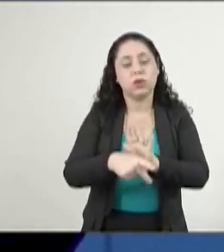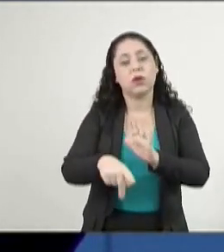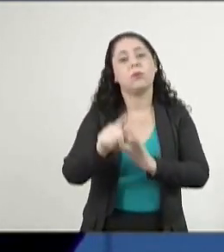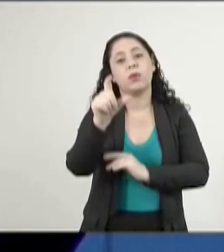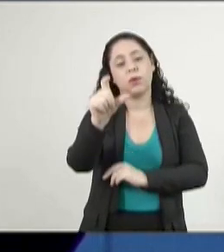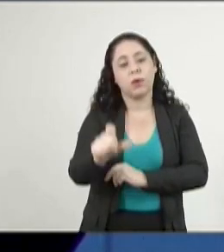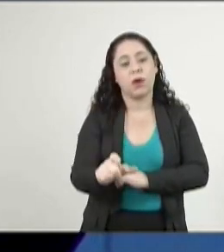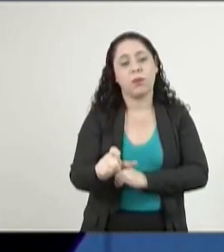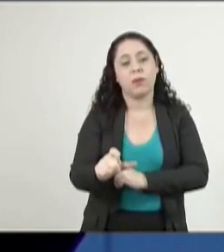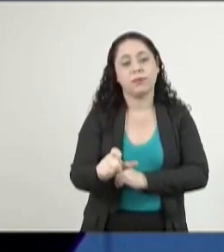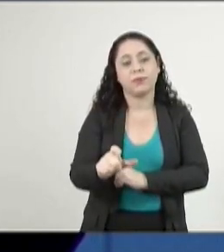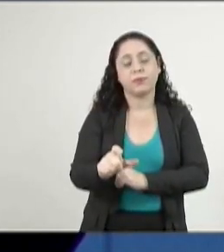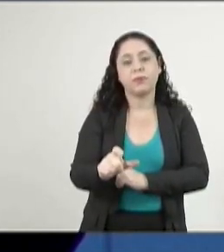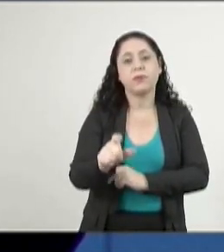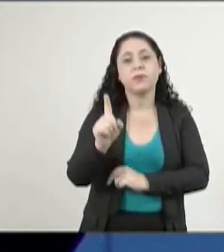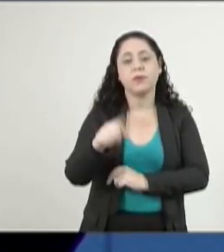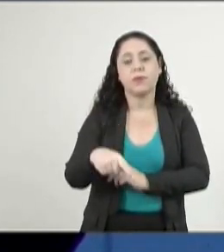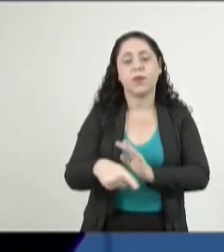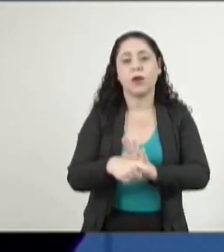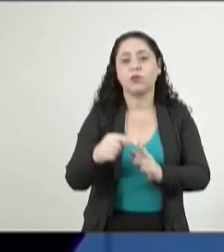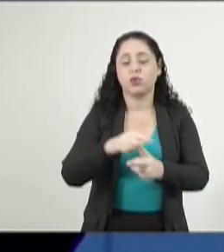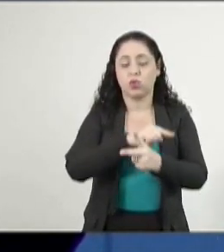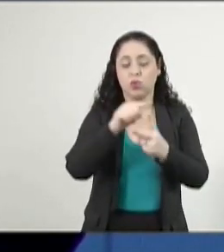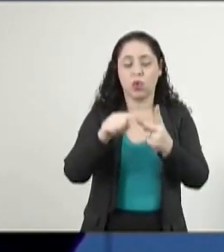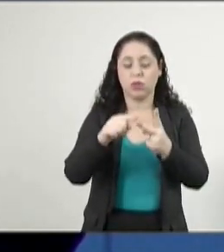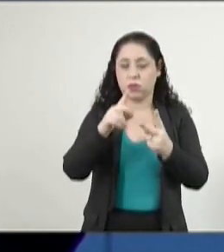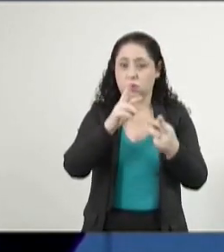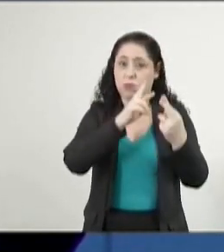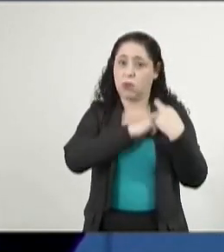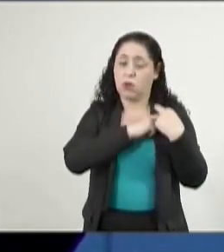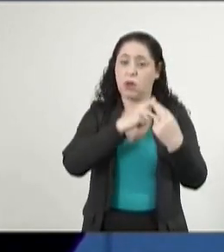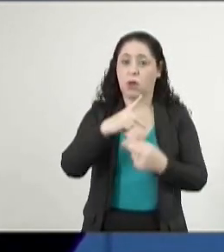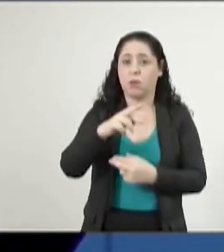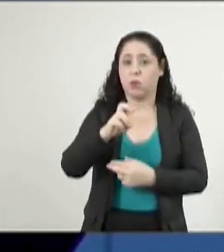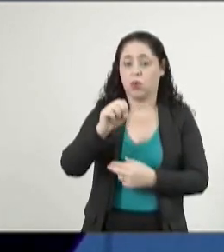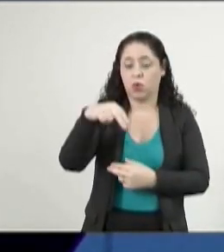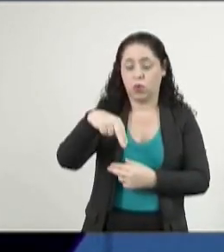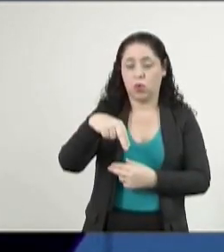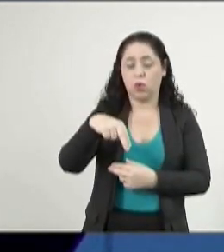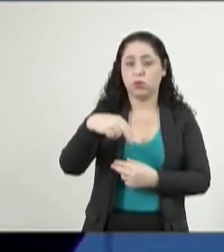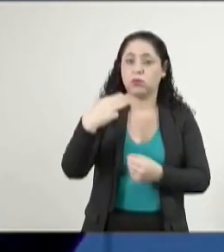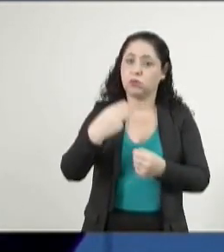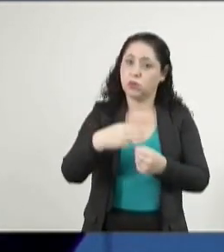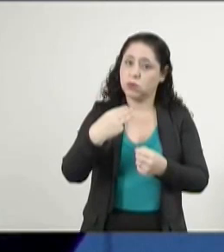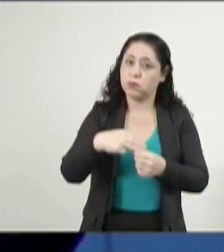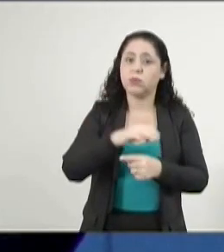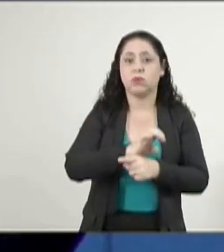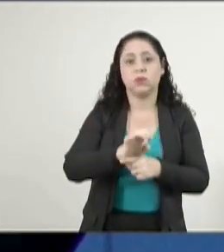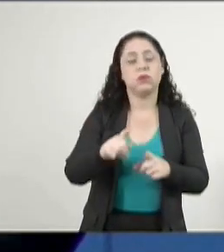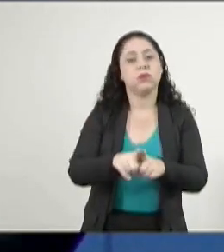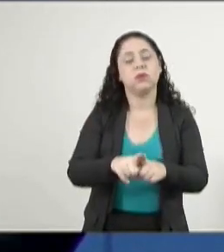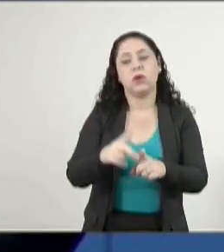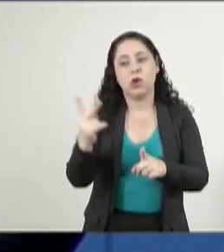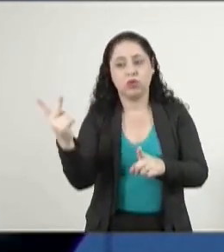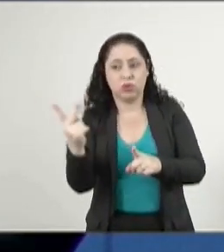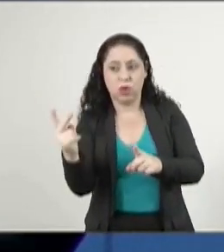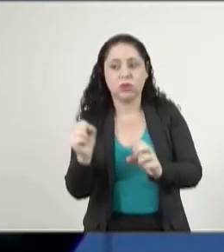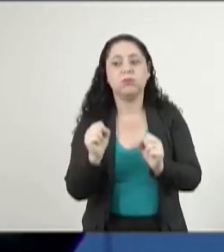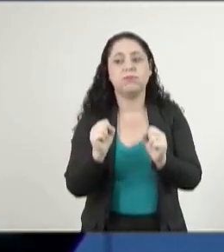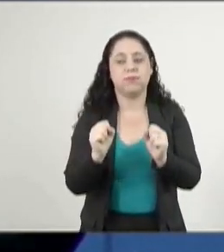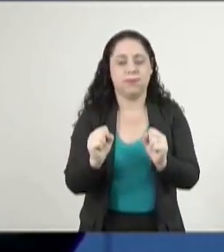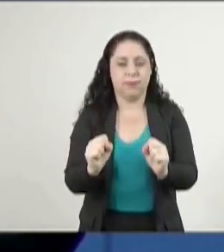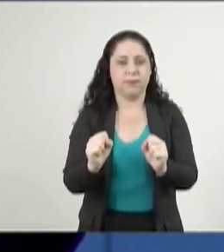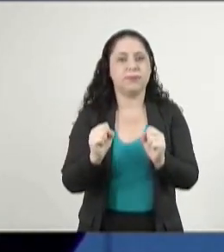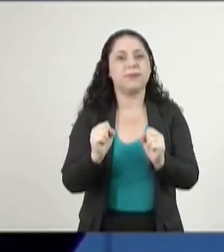indicação endereçada aos 2 responsáveis pelo PROCON no estado e no município, que eles